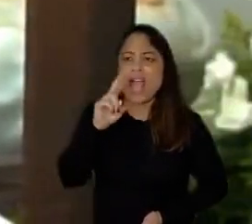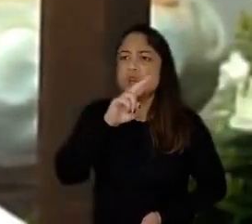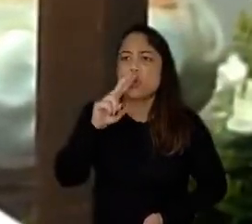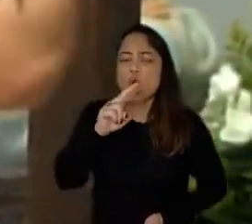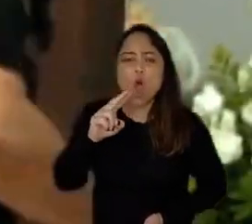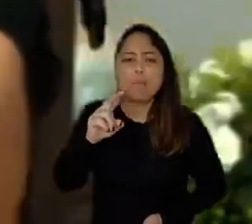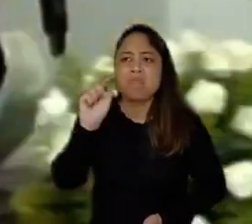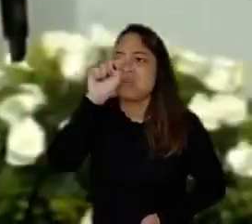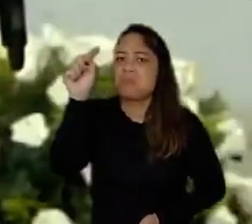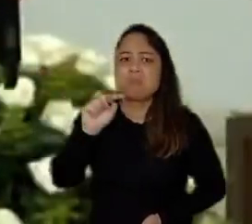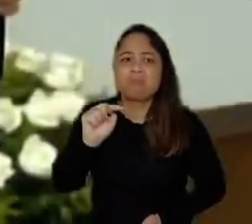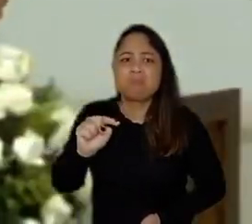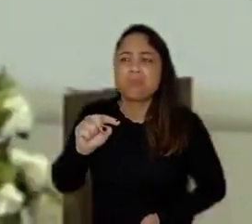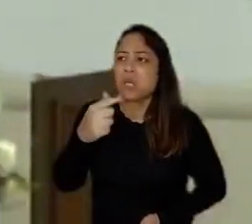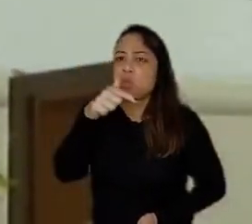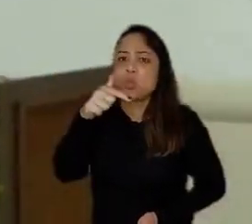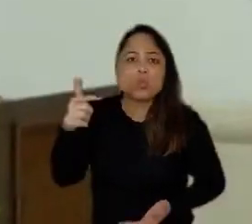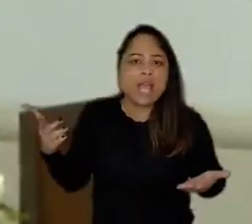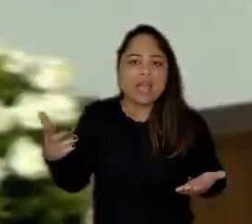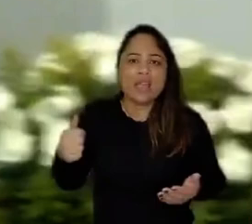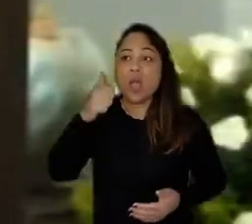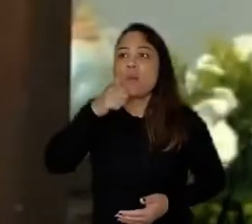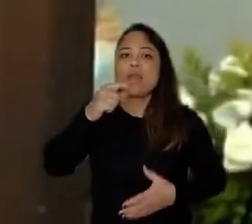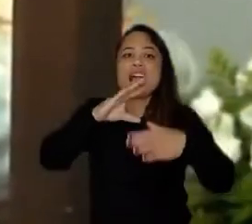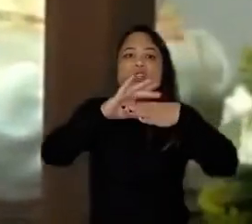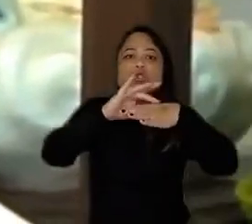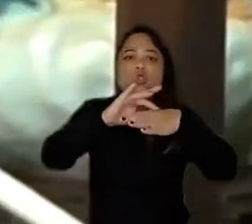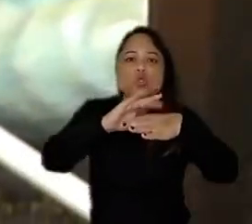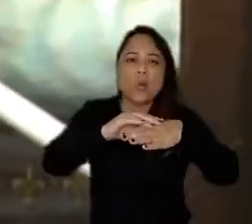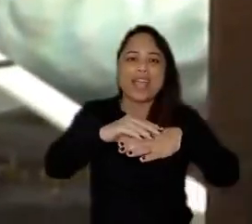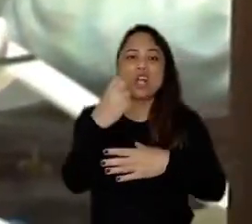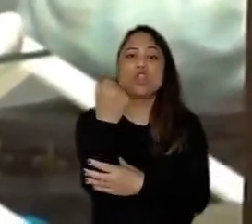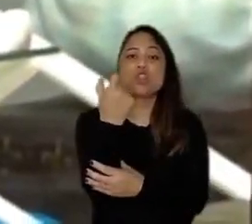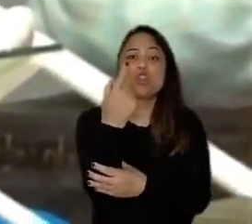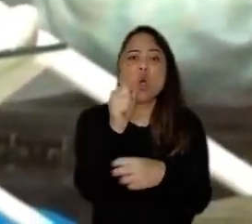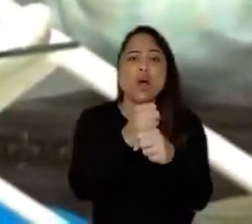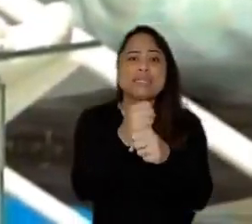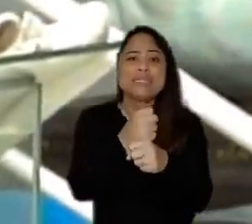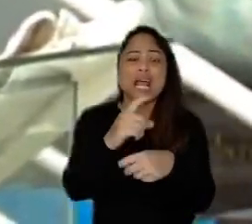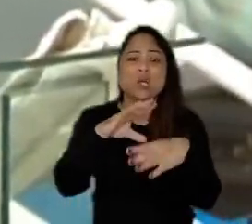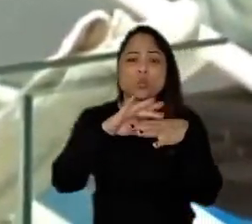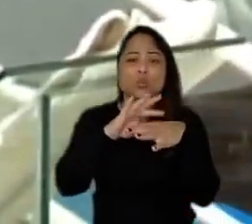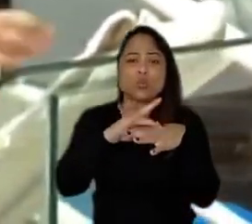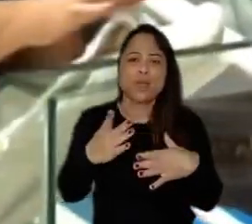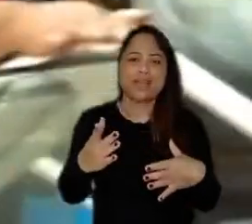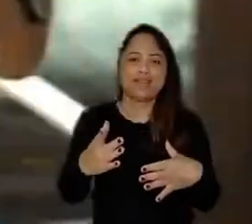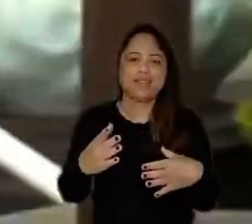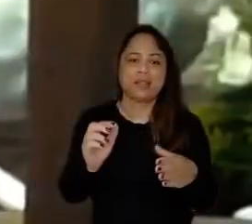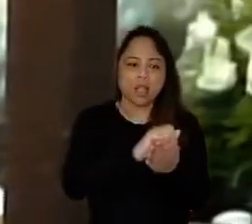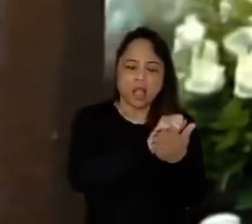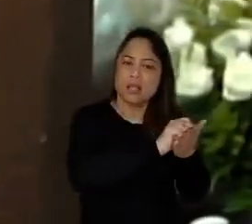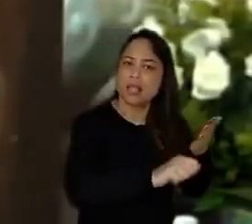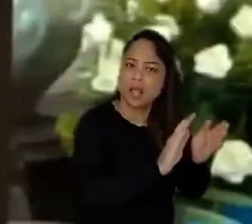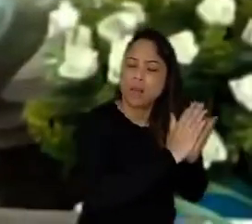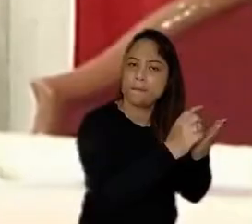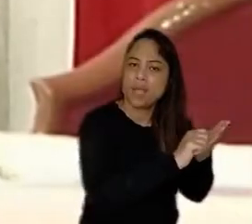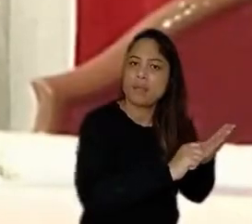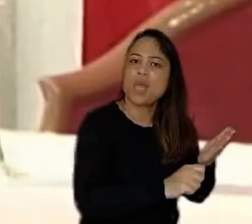ela é conhecida pela doença dela, humilhada há 12 anos. A Bíblia diz: Jesus olhou para ela e